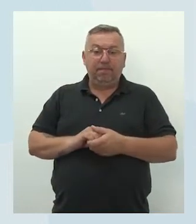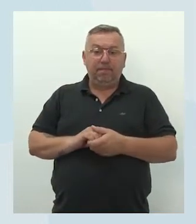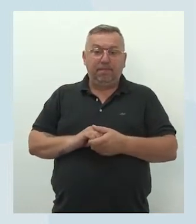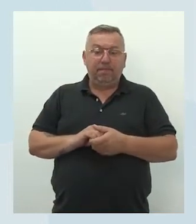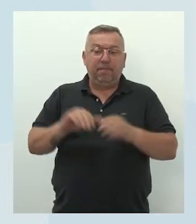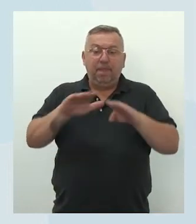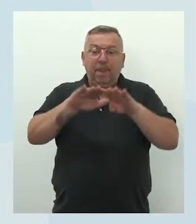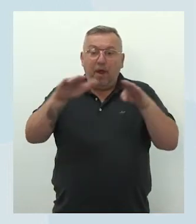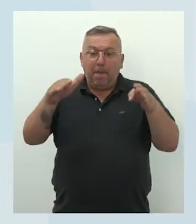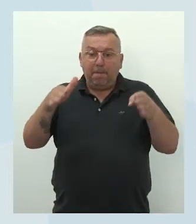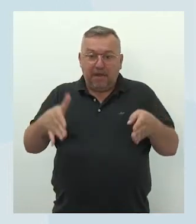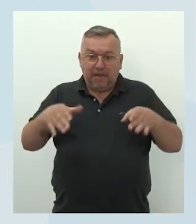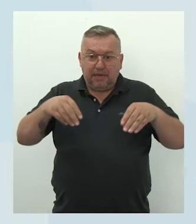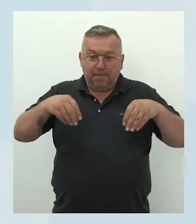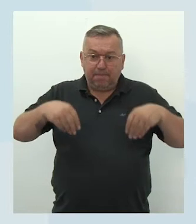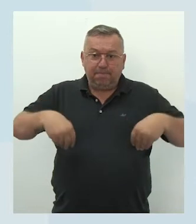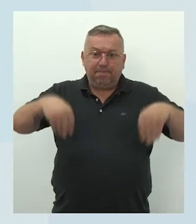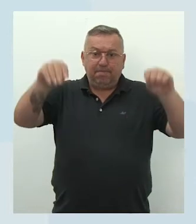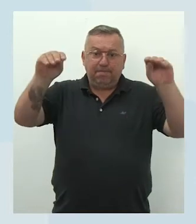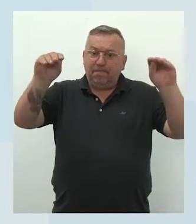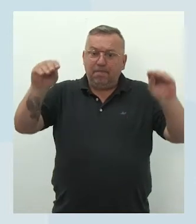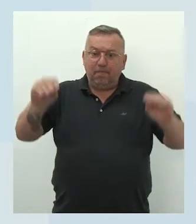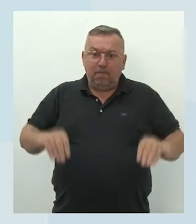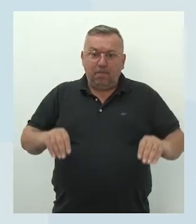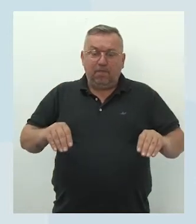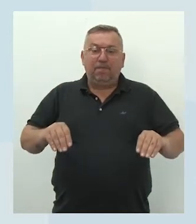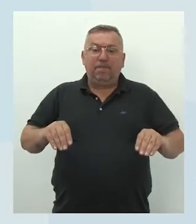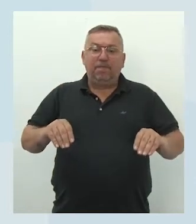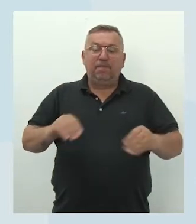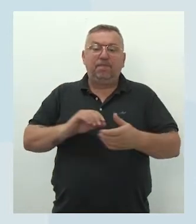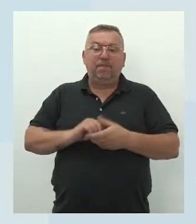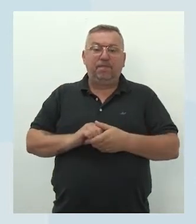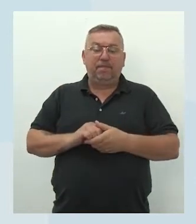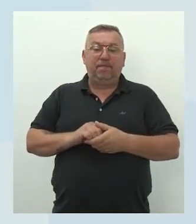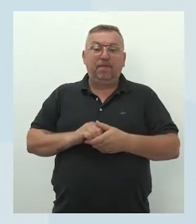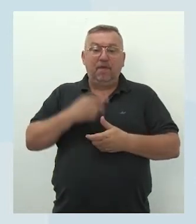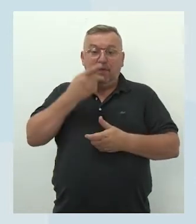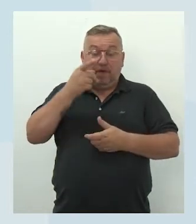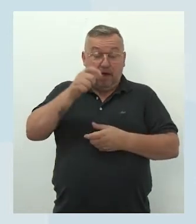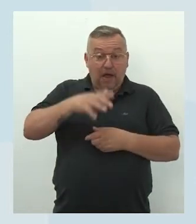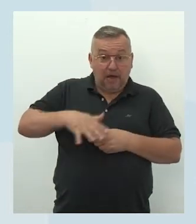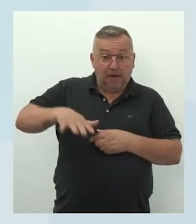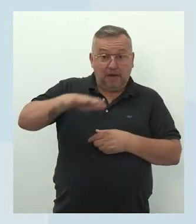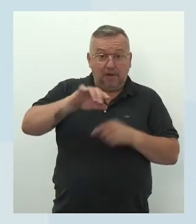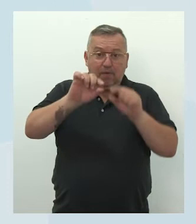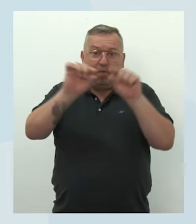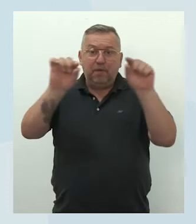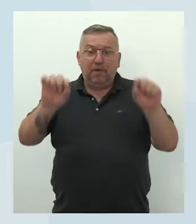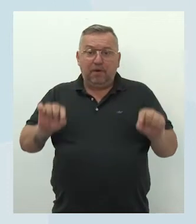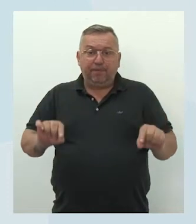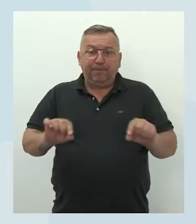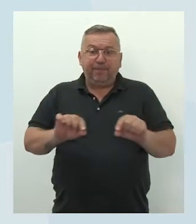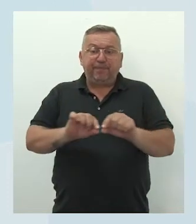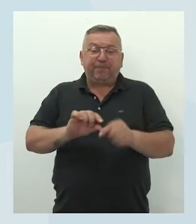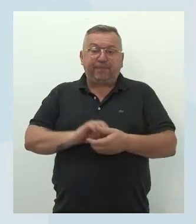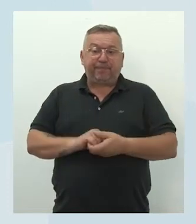Cobrir a mesa, qualquer mesa, com uma toalha. Estamos falando de área ou estamos falando